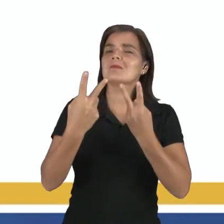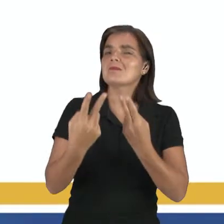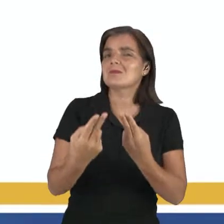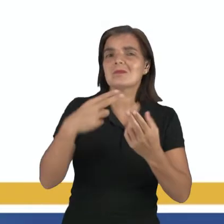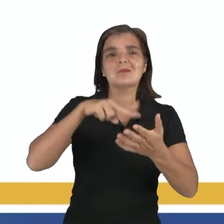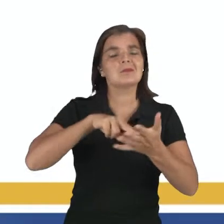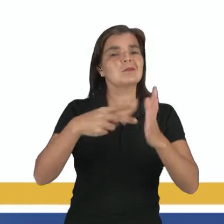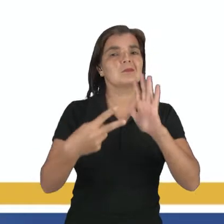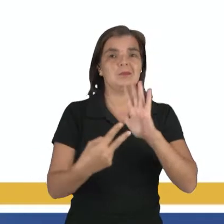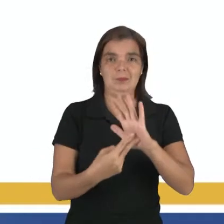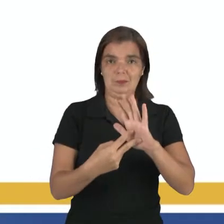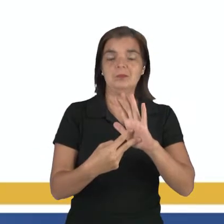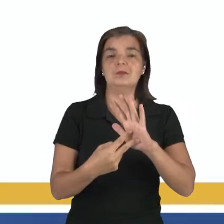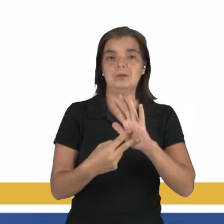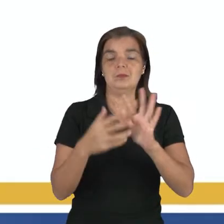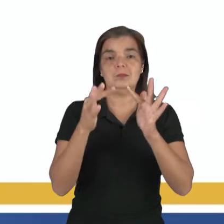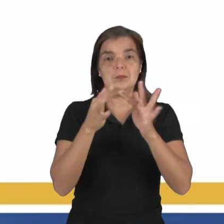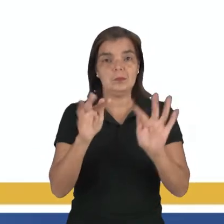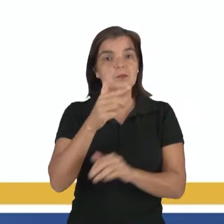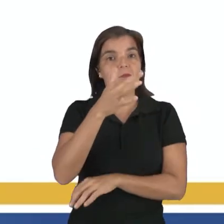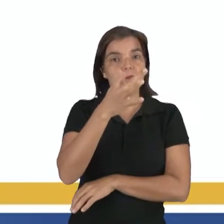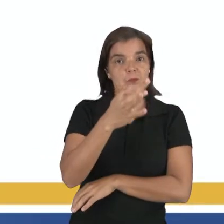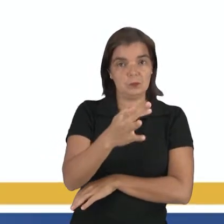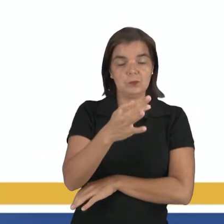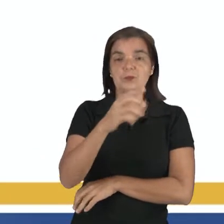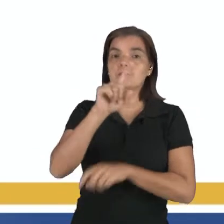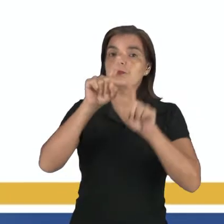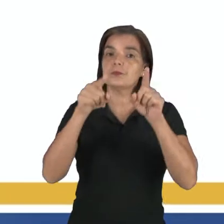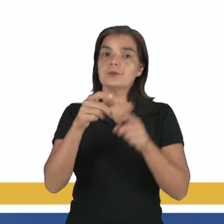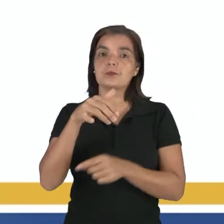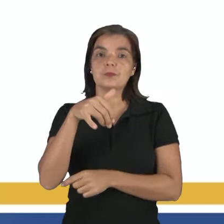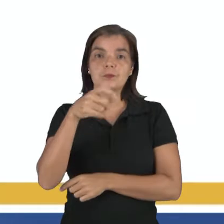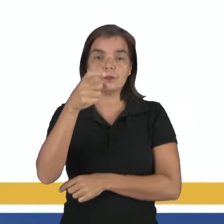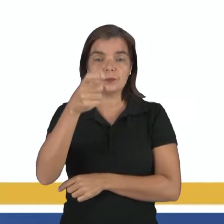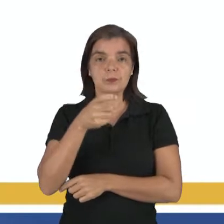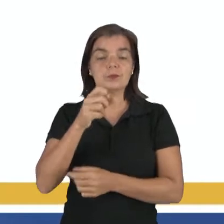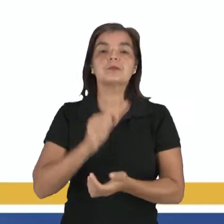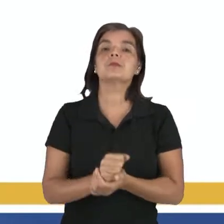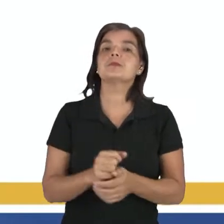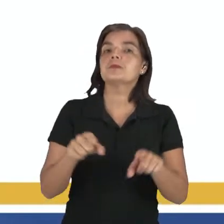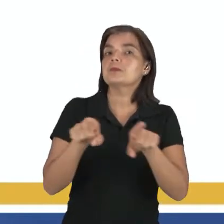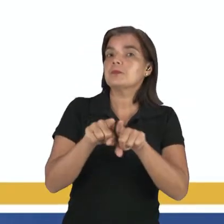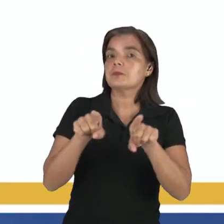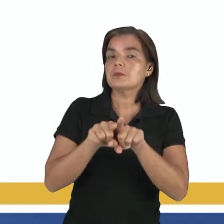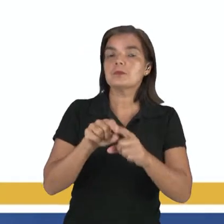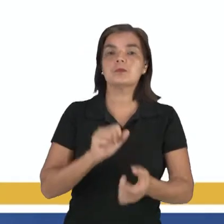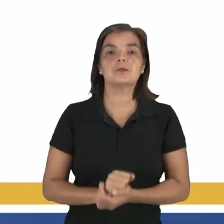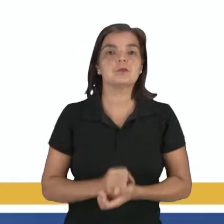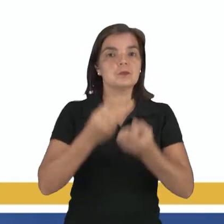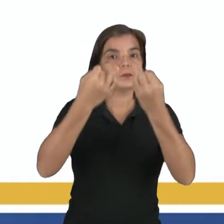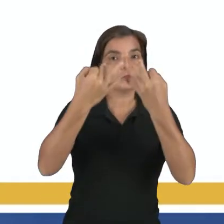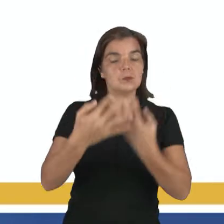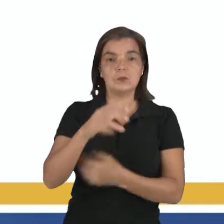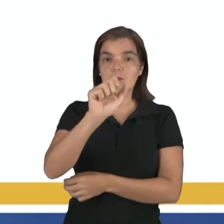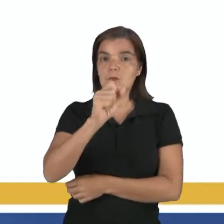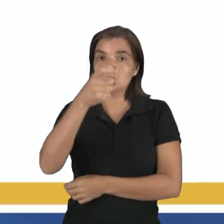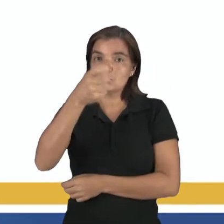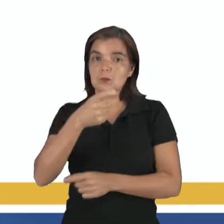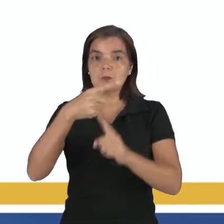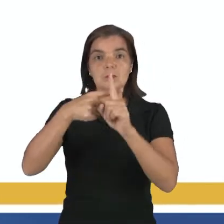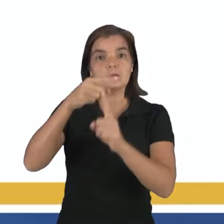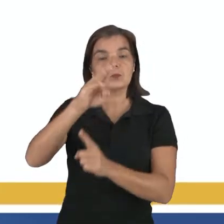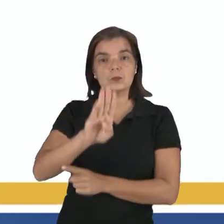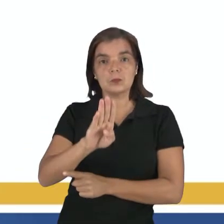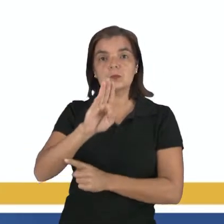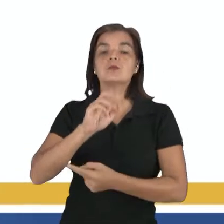mesma função desse f de x. Também, quando falamos do ax